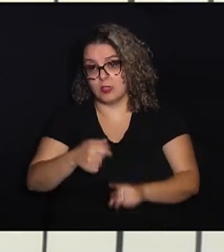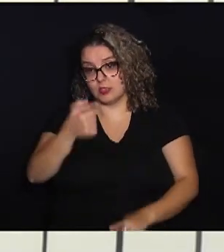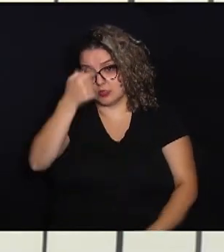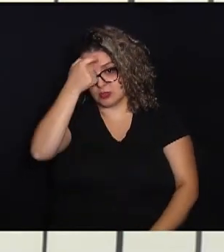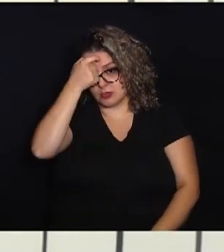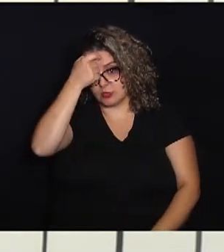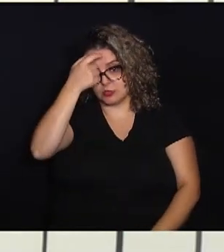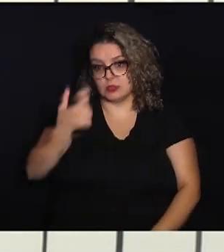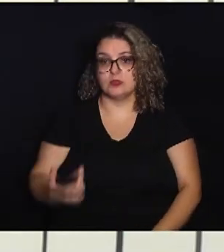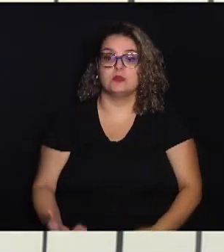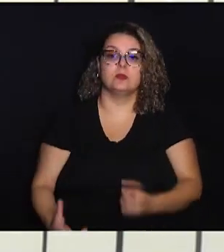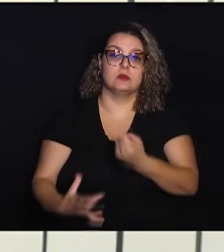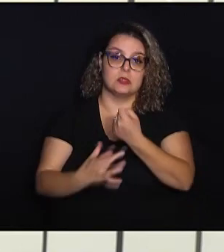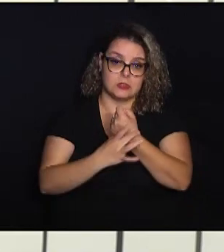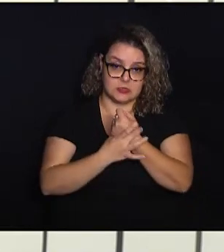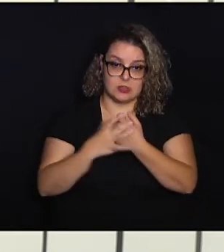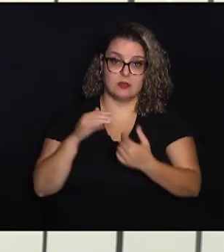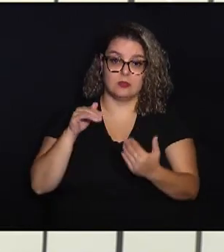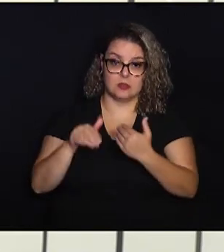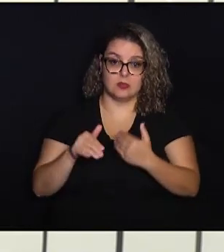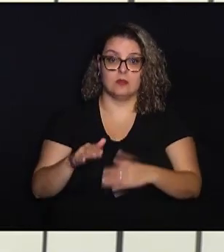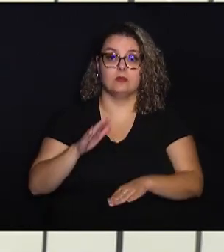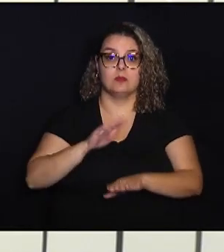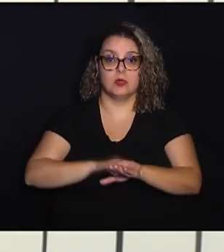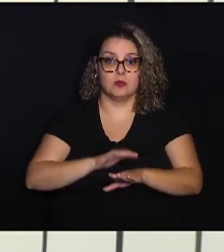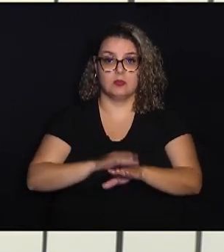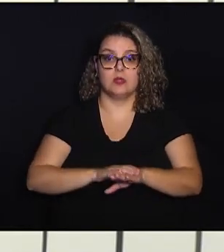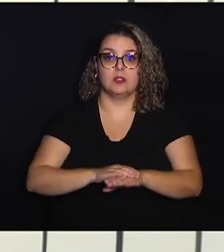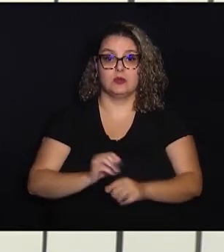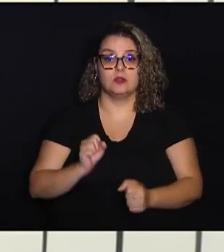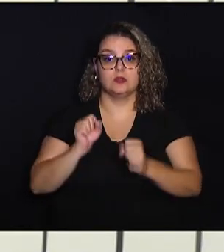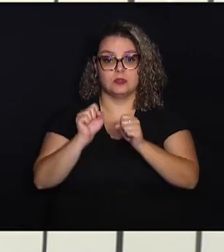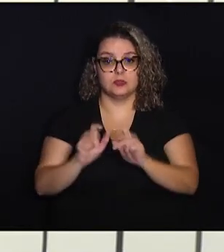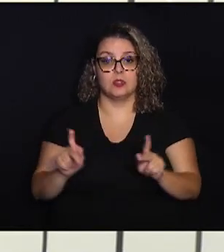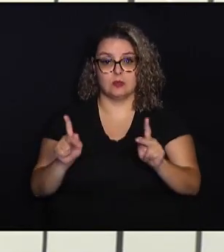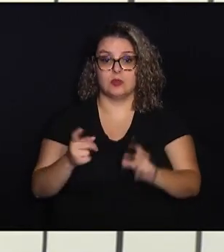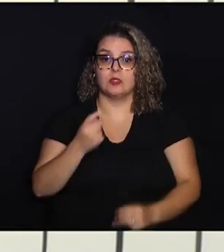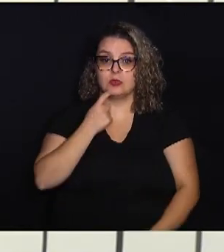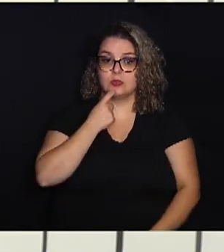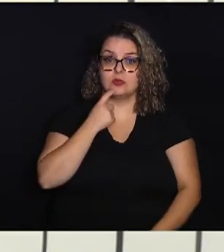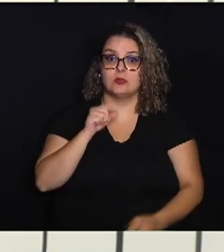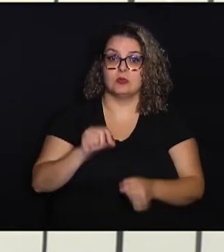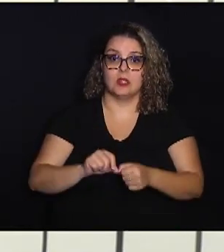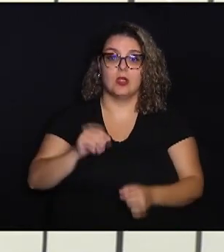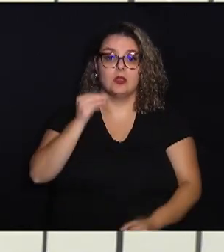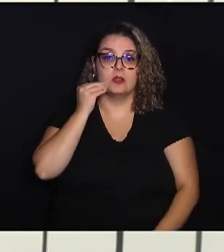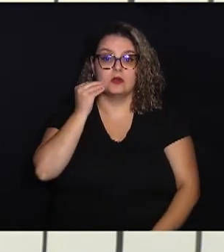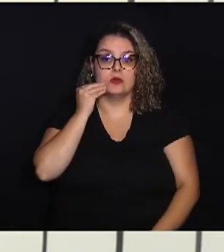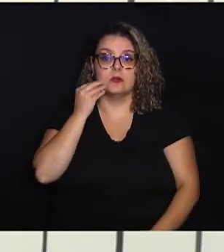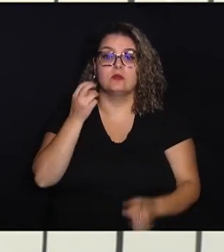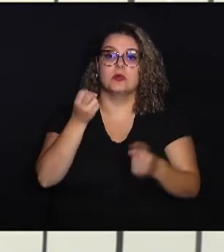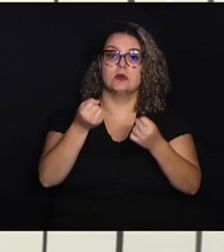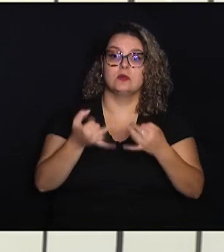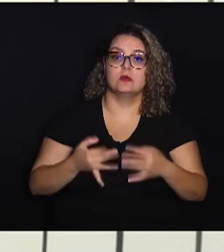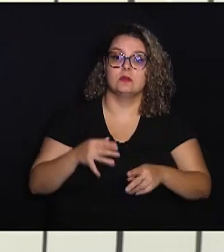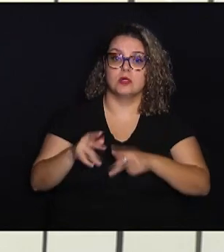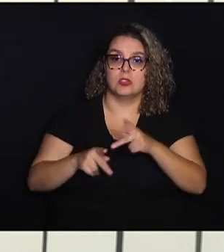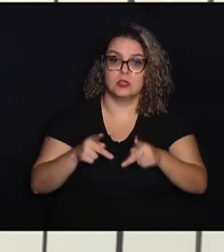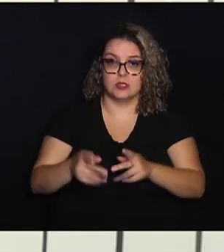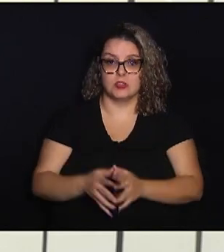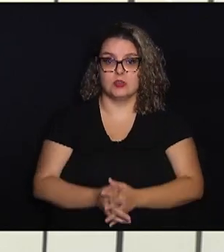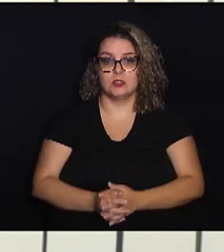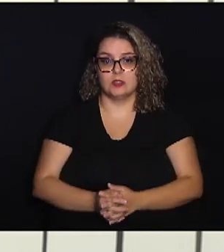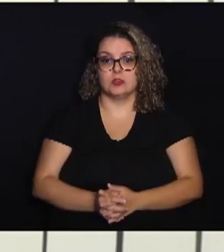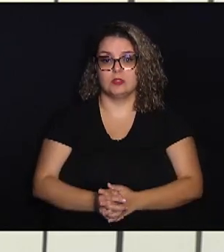sobre a segurança no trânsito. E uma ação em um shopping de Campinas realiza testes para orientar a população